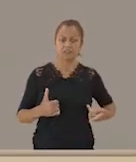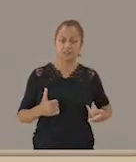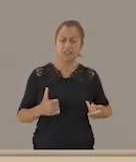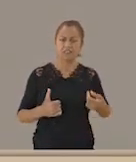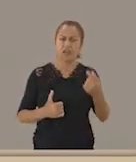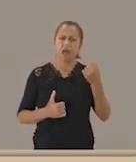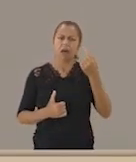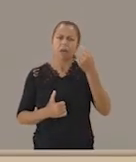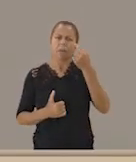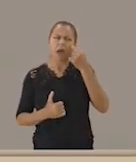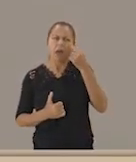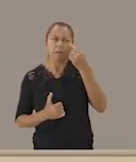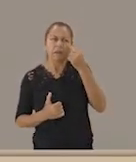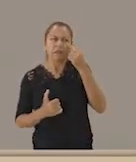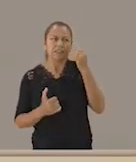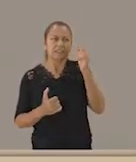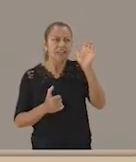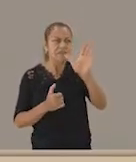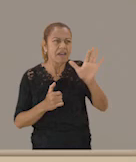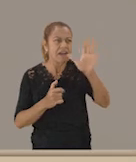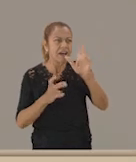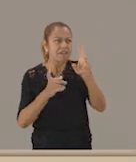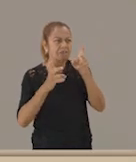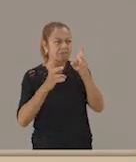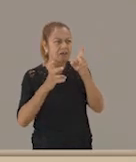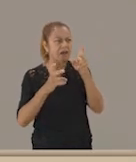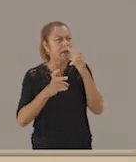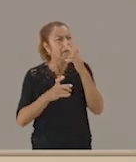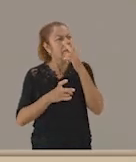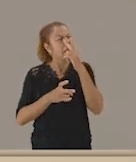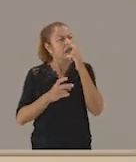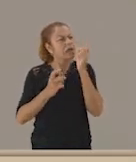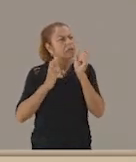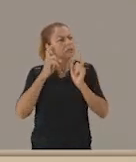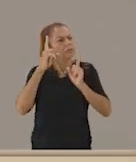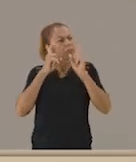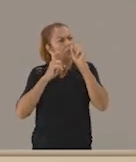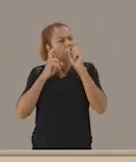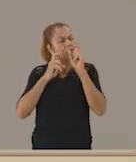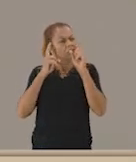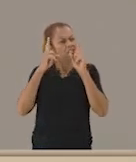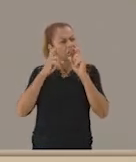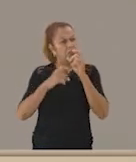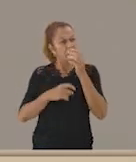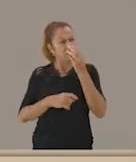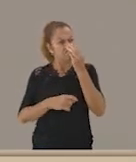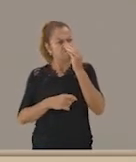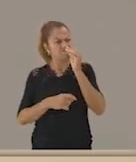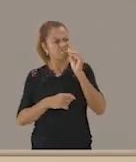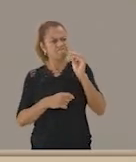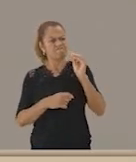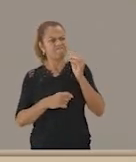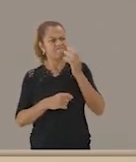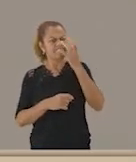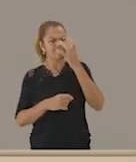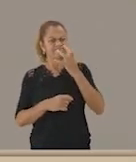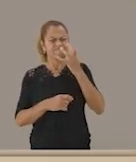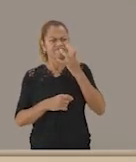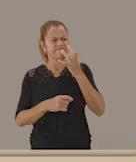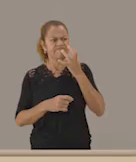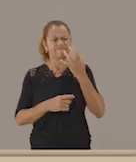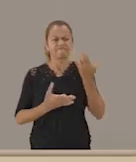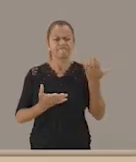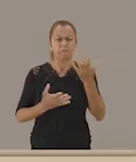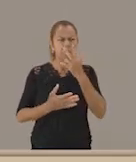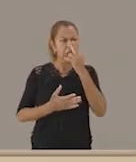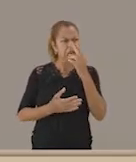com a imagem principal da notícia, onde Greta está atrás de Donald, com um olhar de desprezo, percebe-se que a imagem que o jornal tenta passar